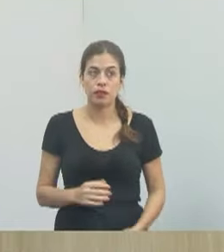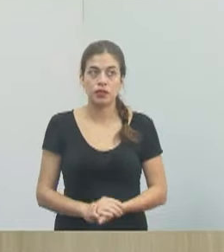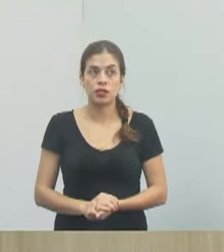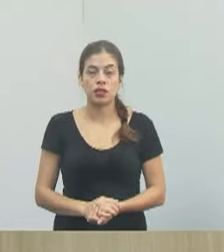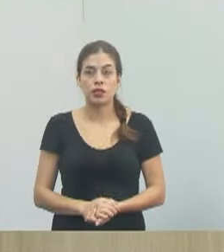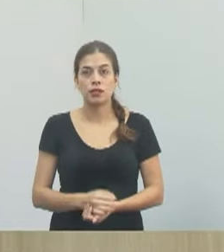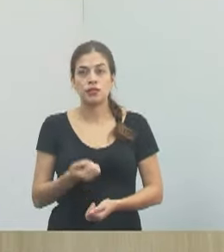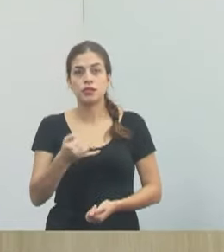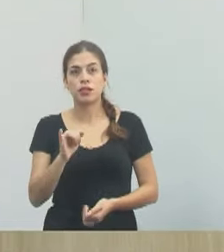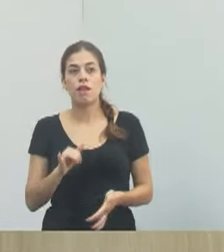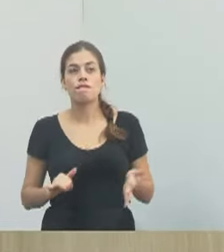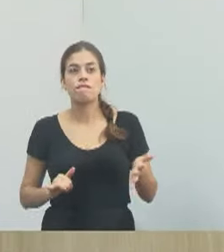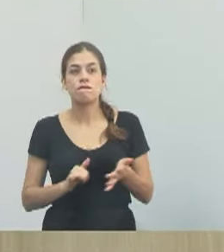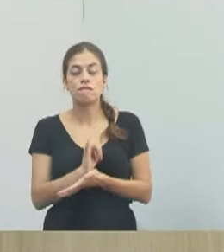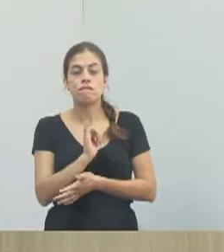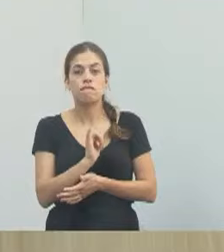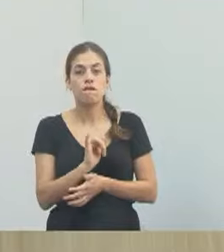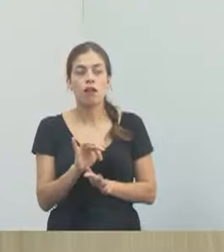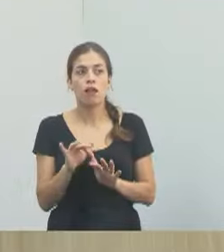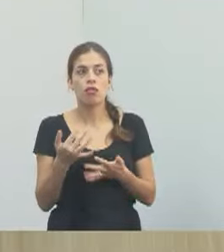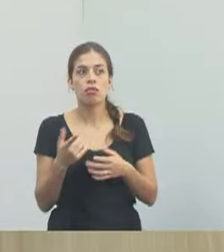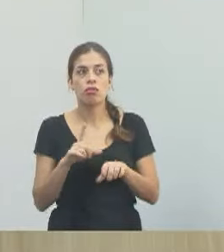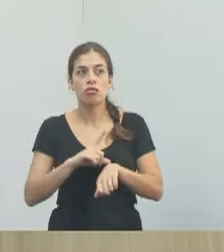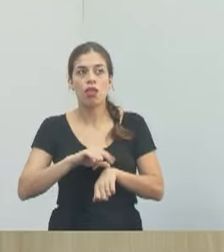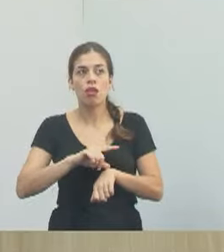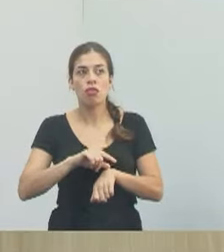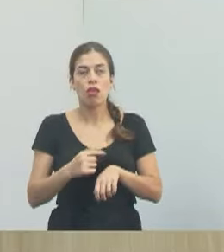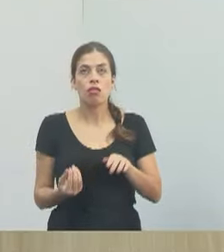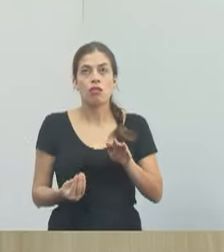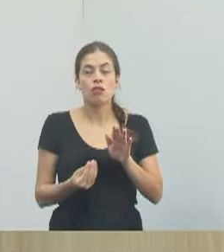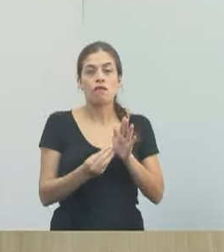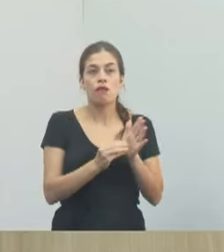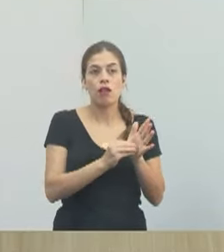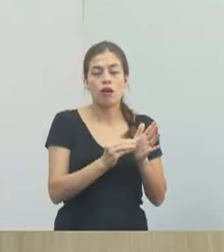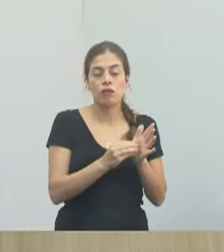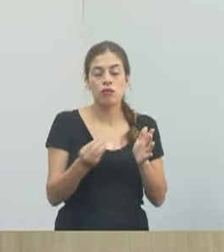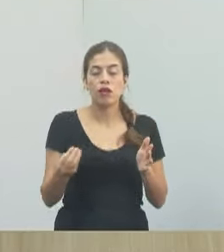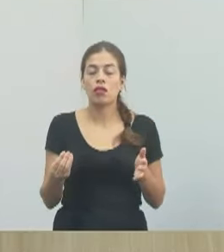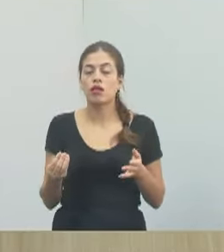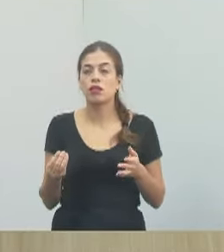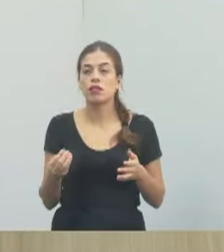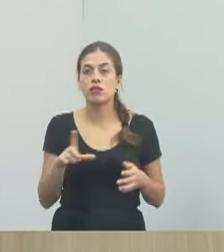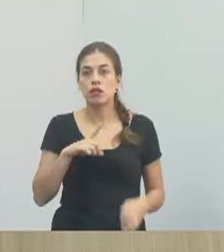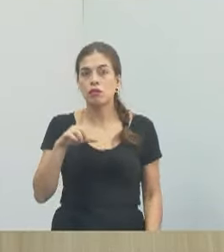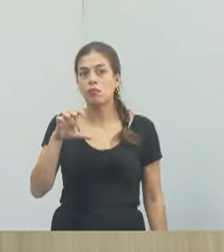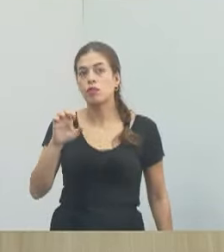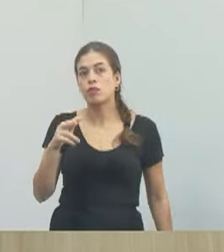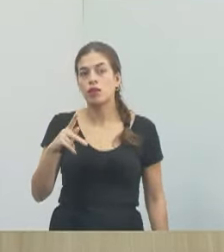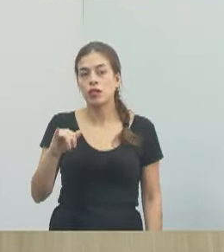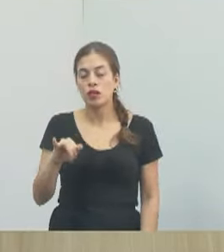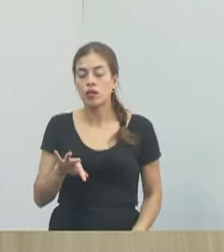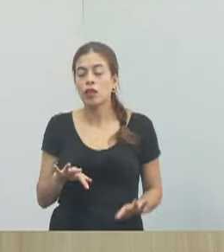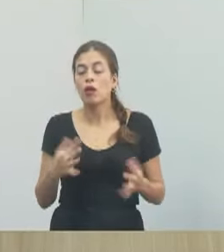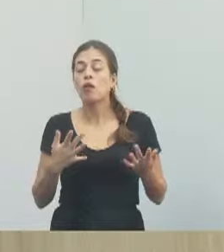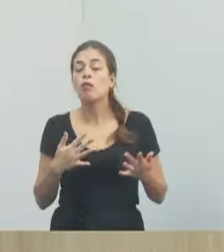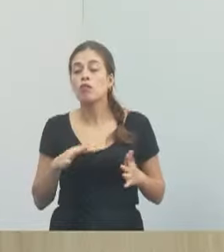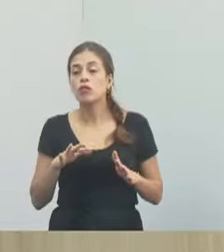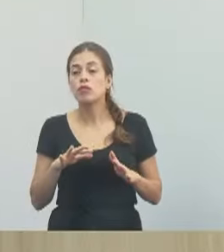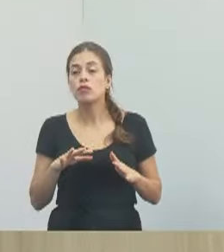atraso de fornecimento de PIS qual o prazo para o restabelecimento do fornecimento